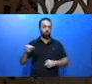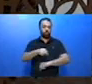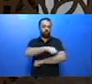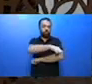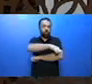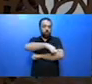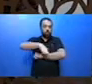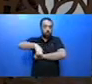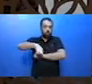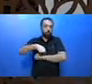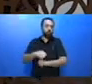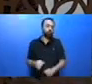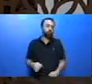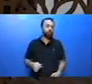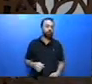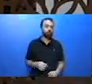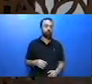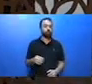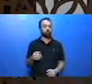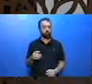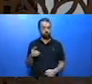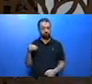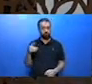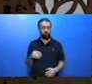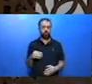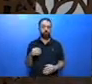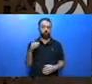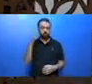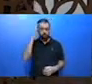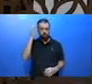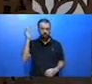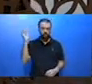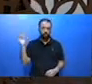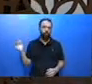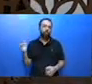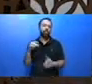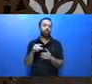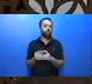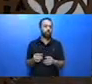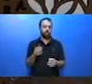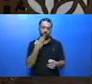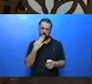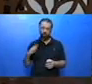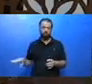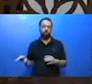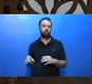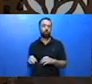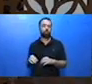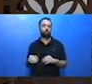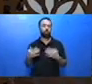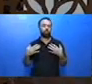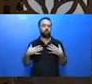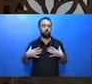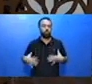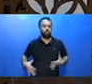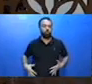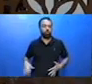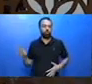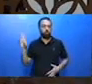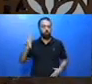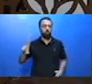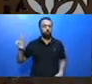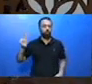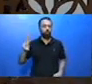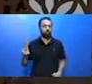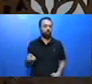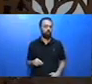algumas coisas. Mas, usualmente, e num primeiro momento, as crianças usam o corpo. Eu já trabalhei com uma